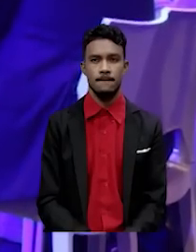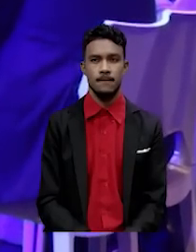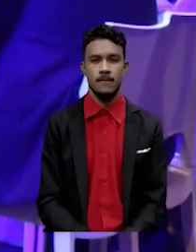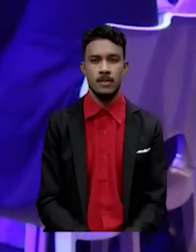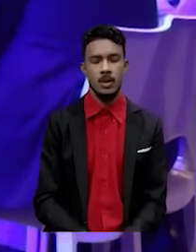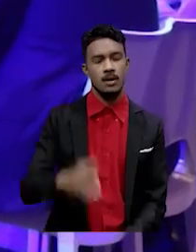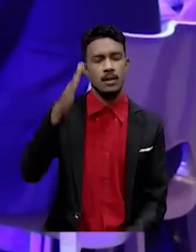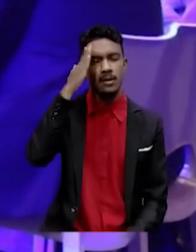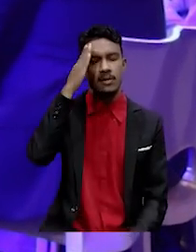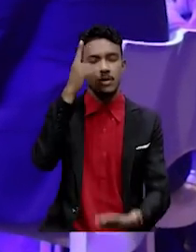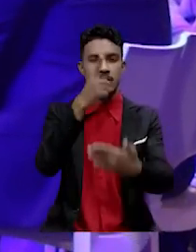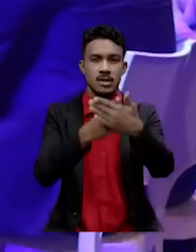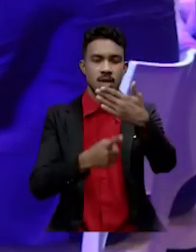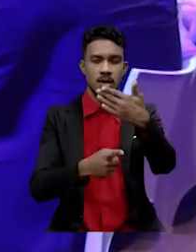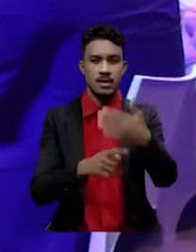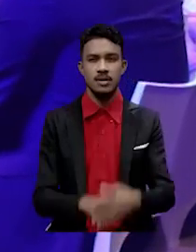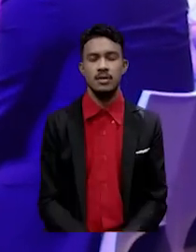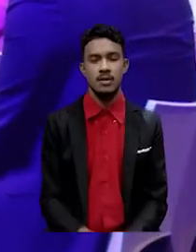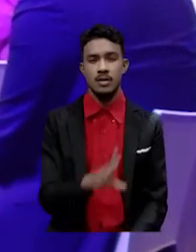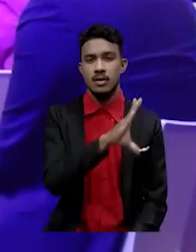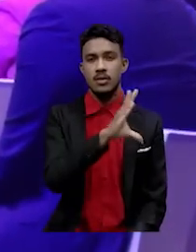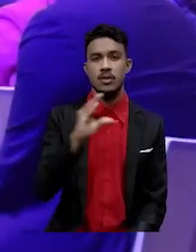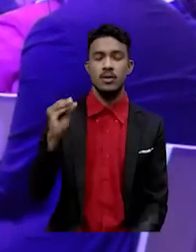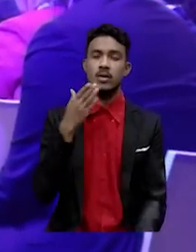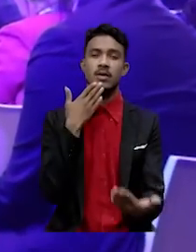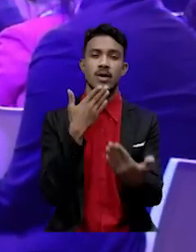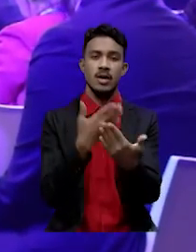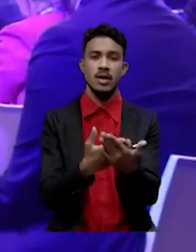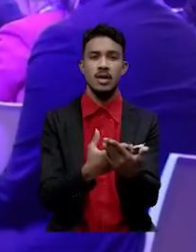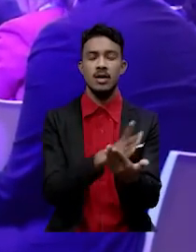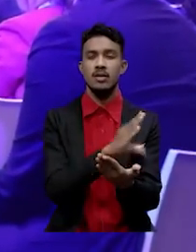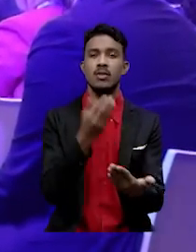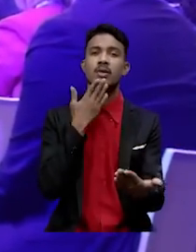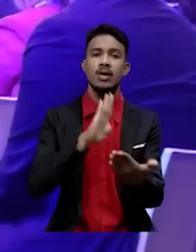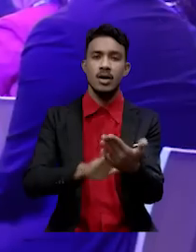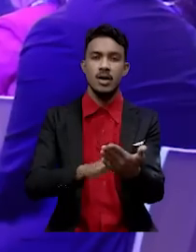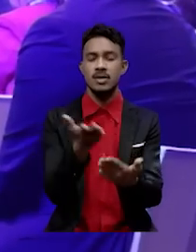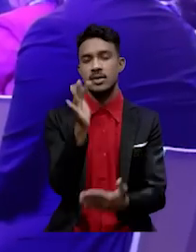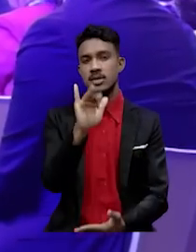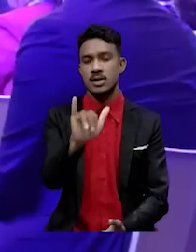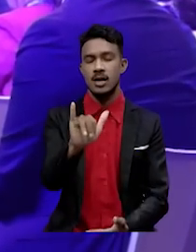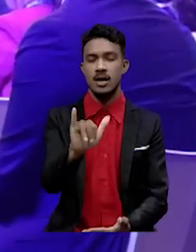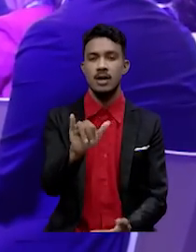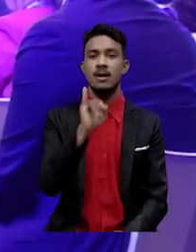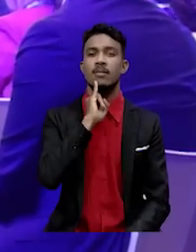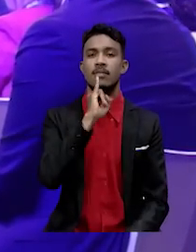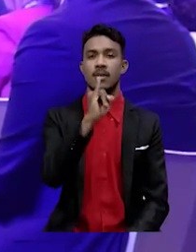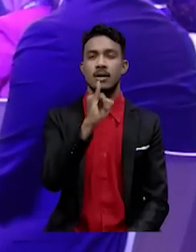plano saída, no vantagem ou desvantagem saída, mas que